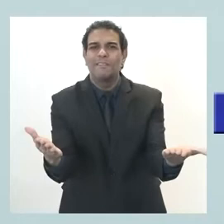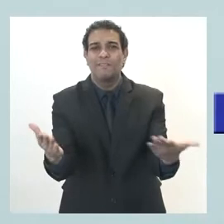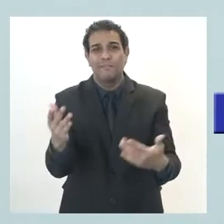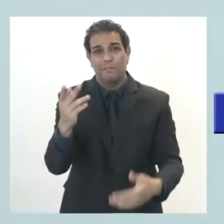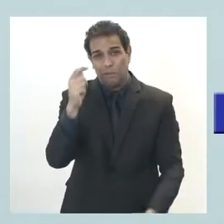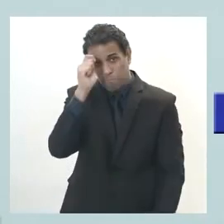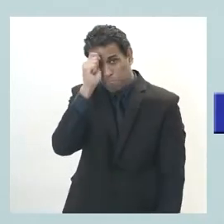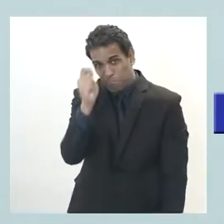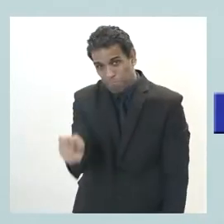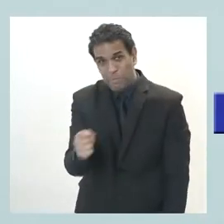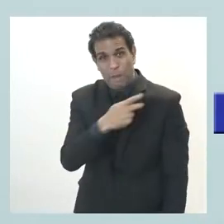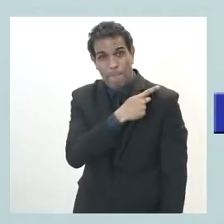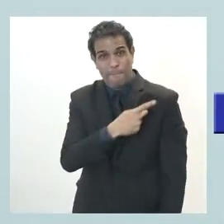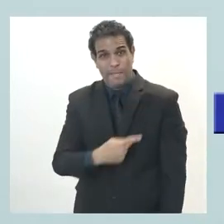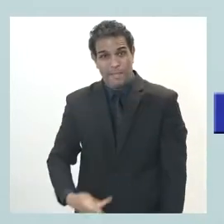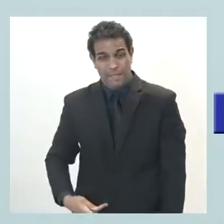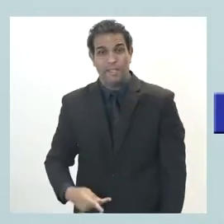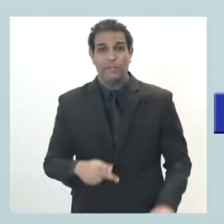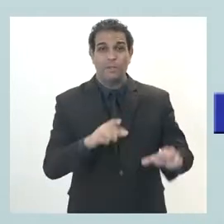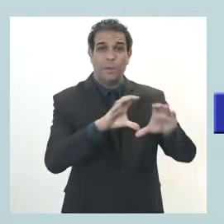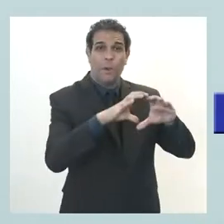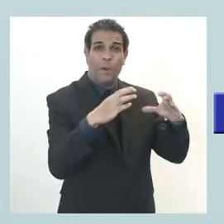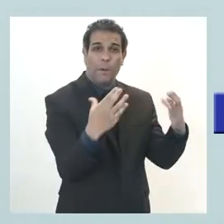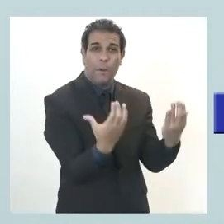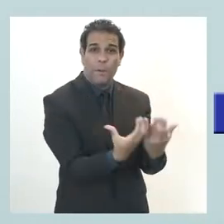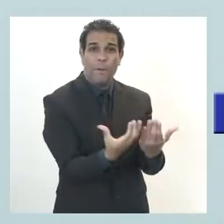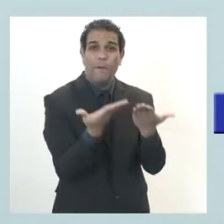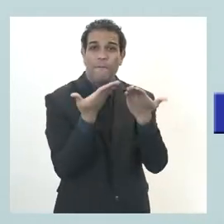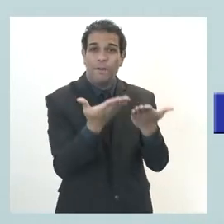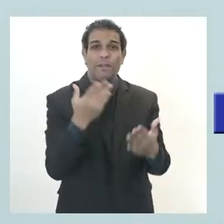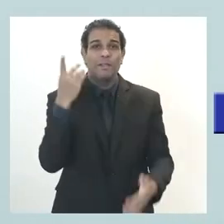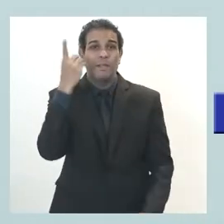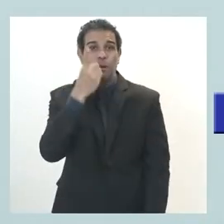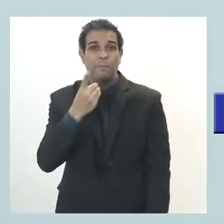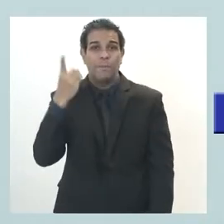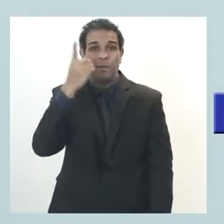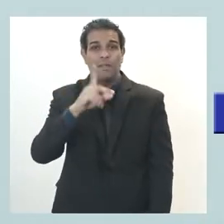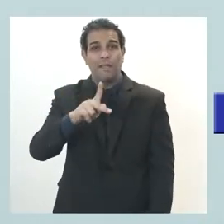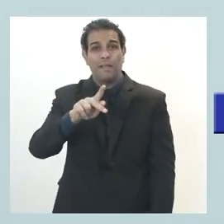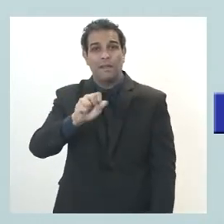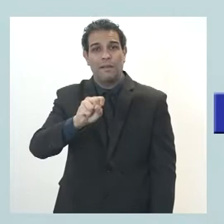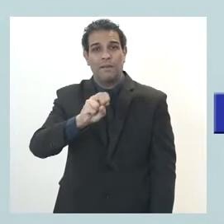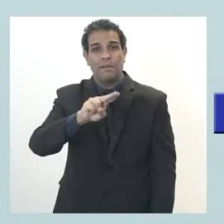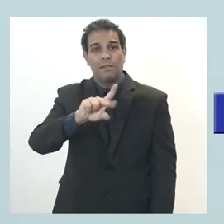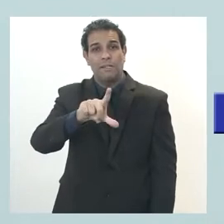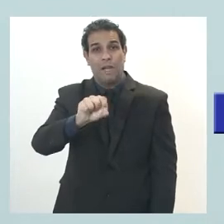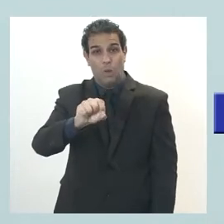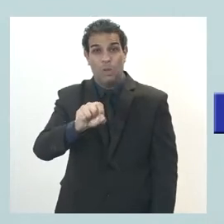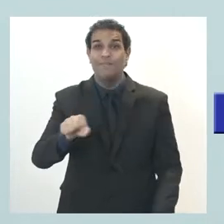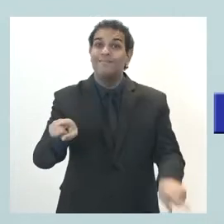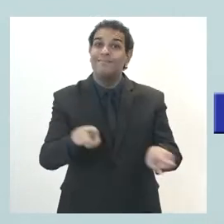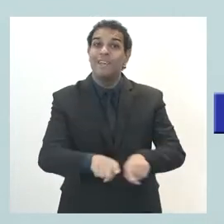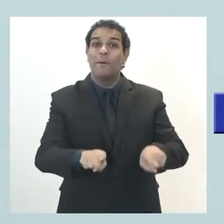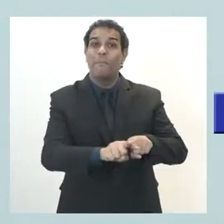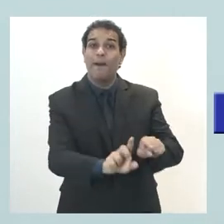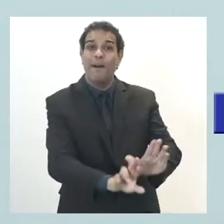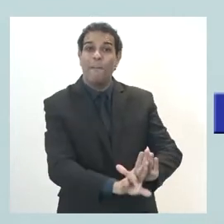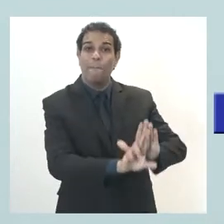presidente desse evento Deputado Paulo Ramos nossos representantes